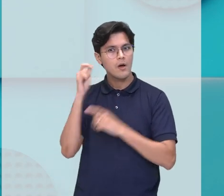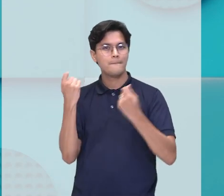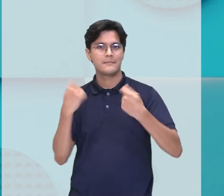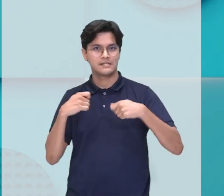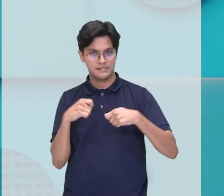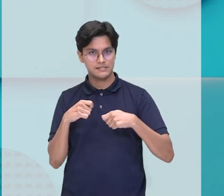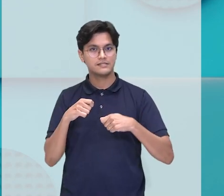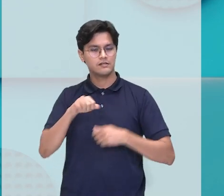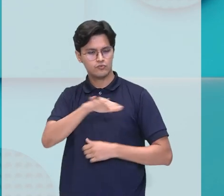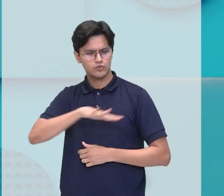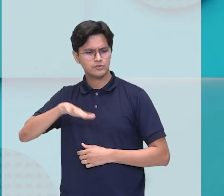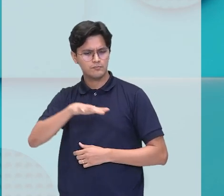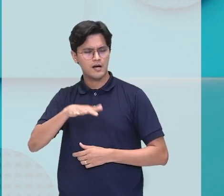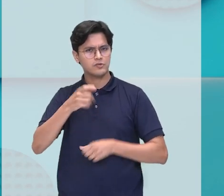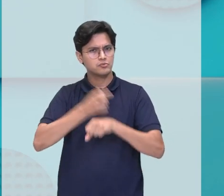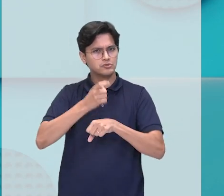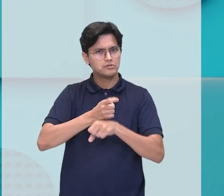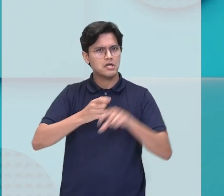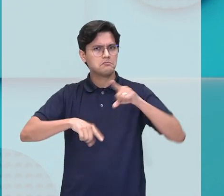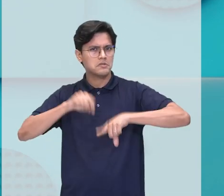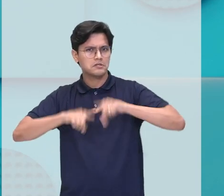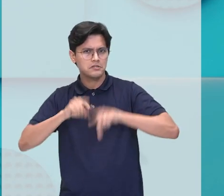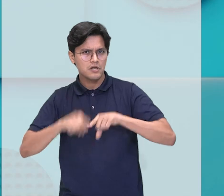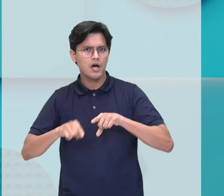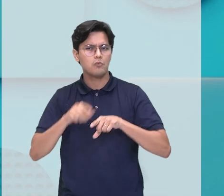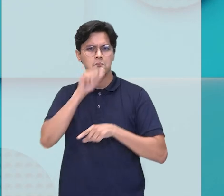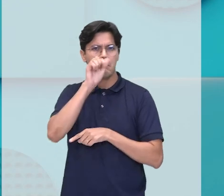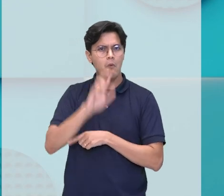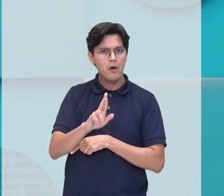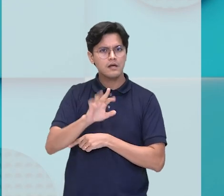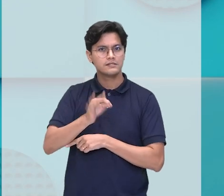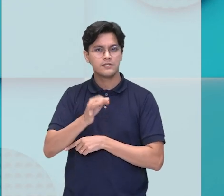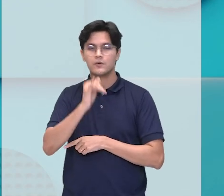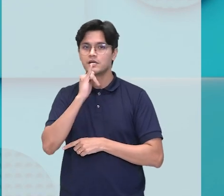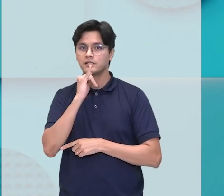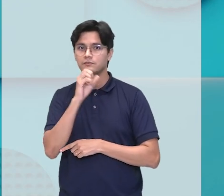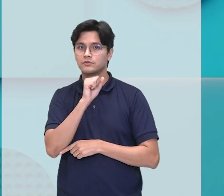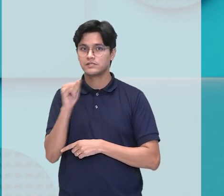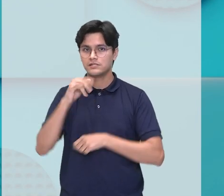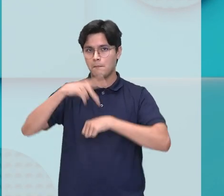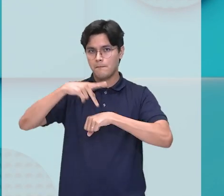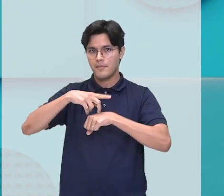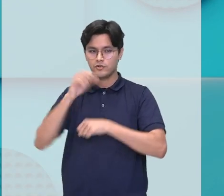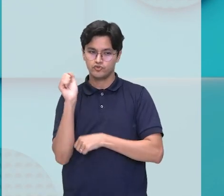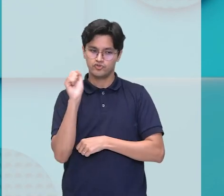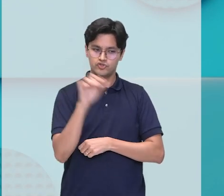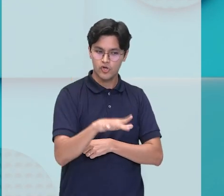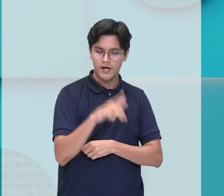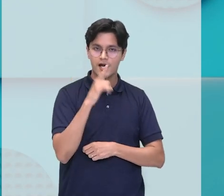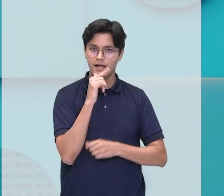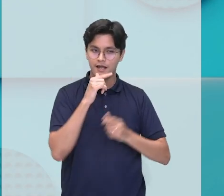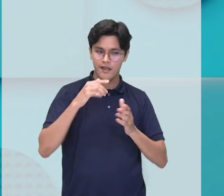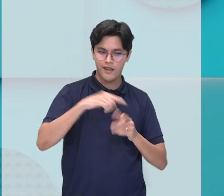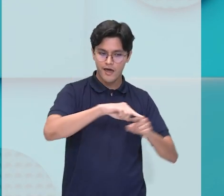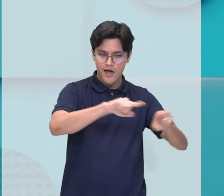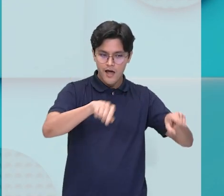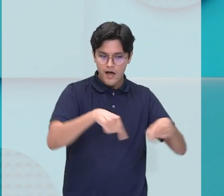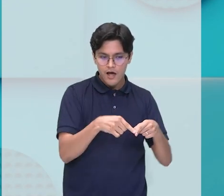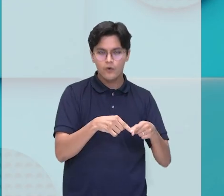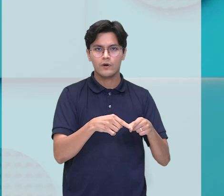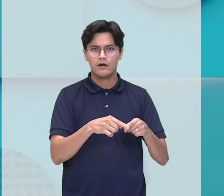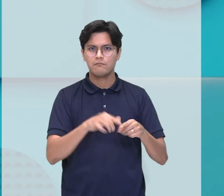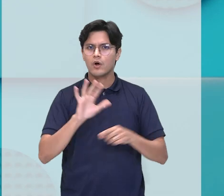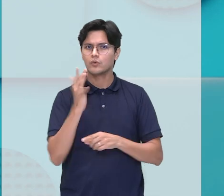professor? Me dê mais um exemplo de onda mecânica. Já percebeu que quando você joga uma pedrinha no lago, esse lago tem uma perturbação?